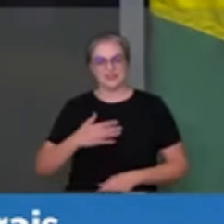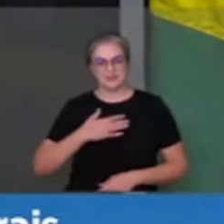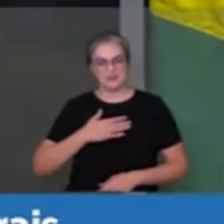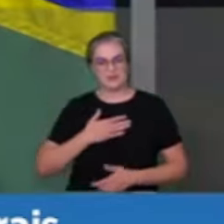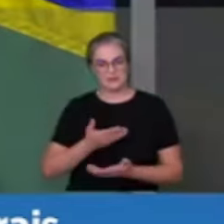obrigado Y